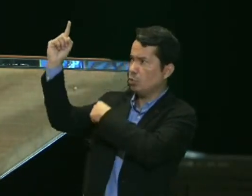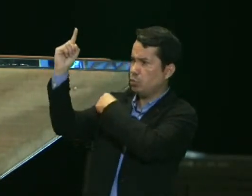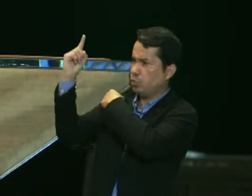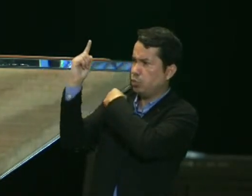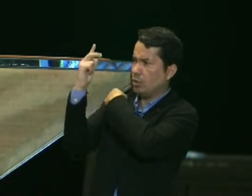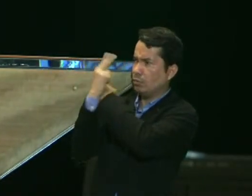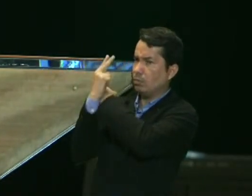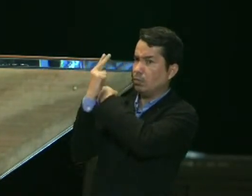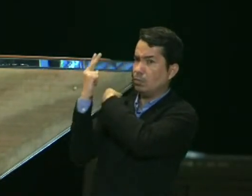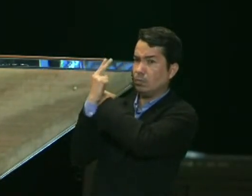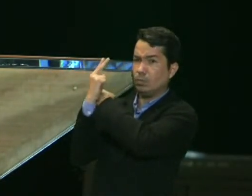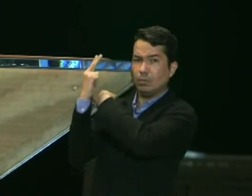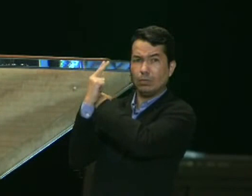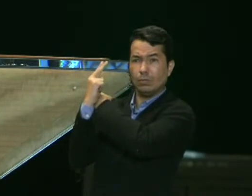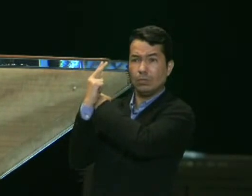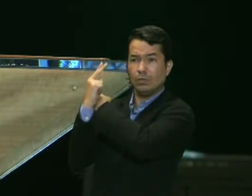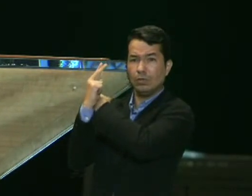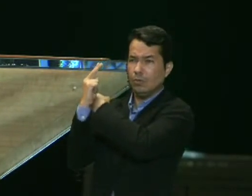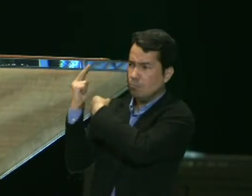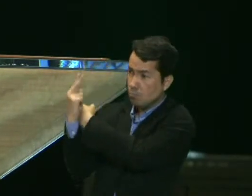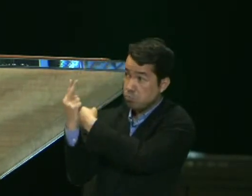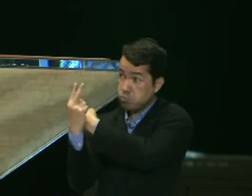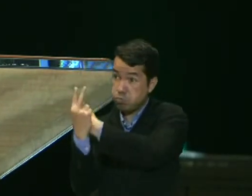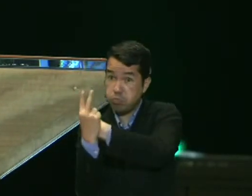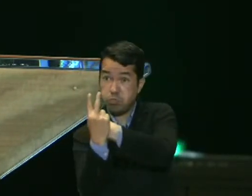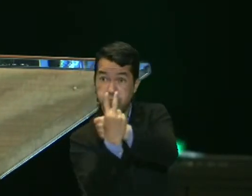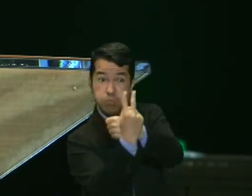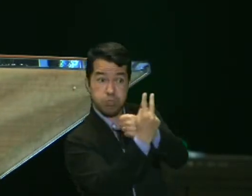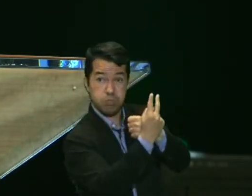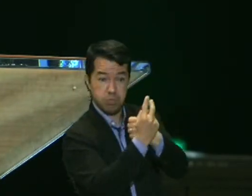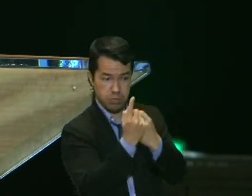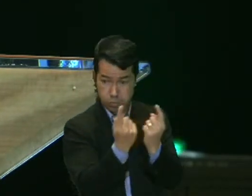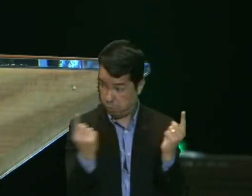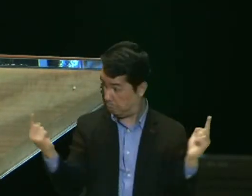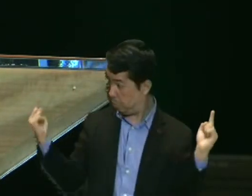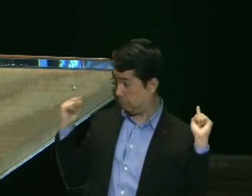guardas, proteção, segurança